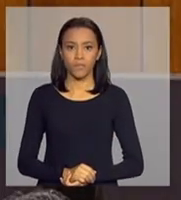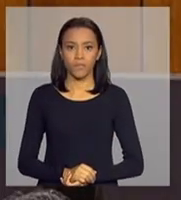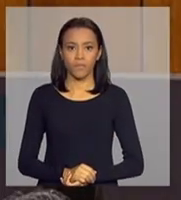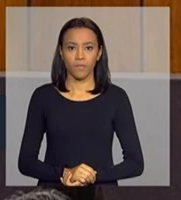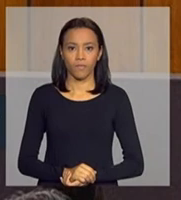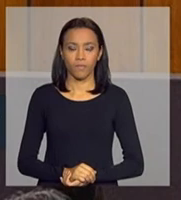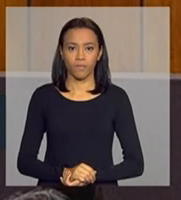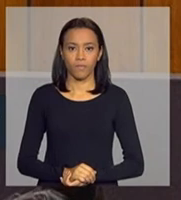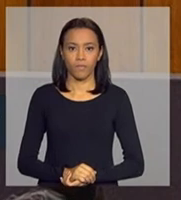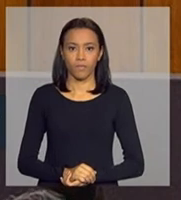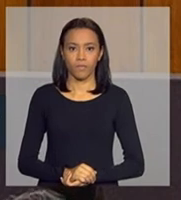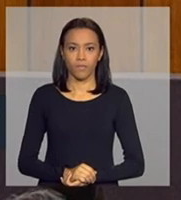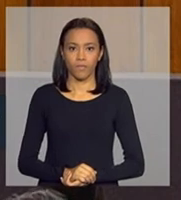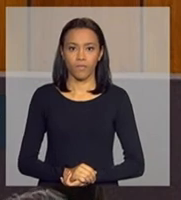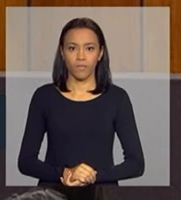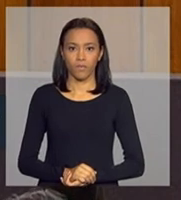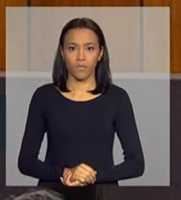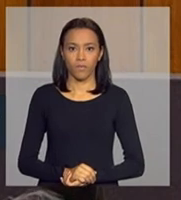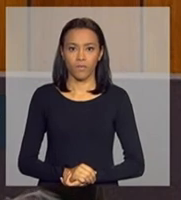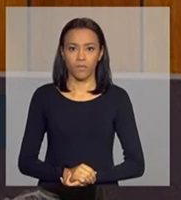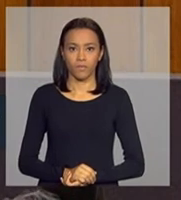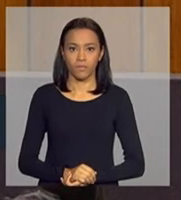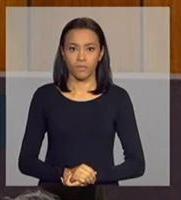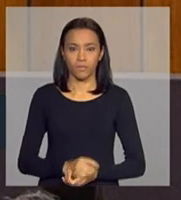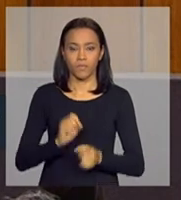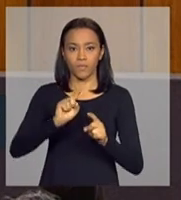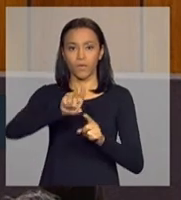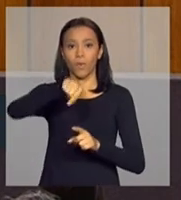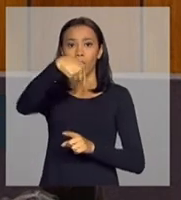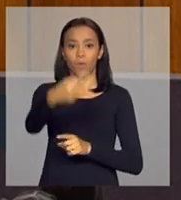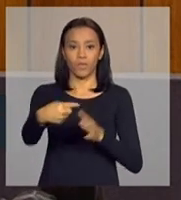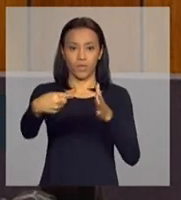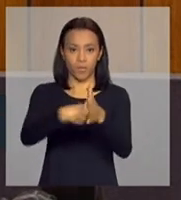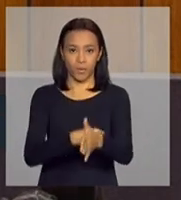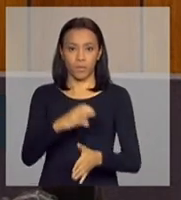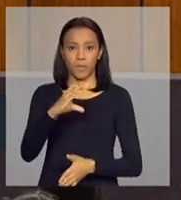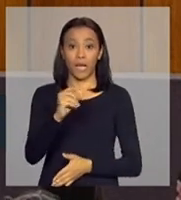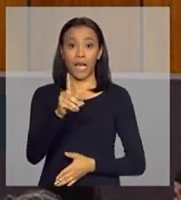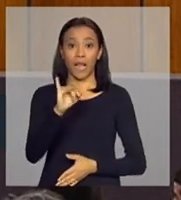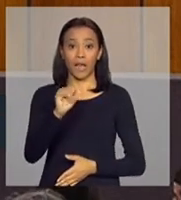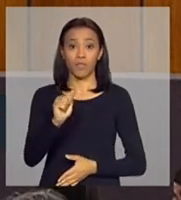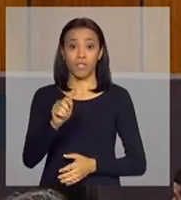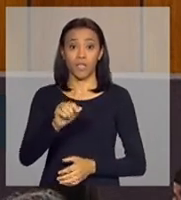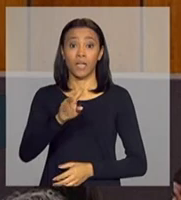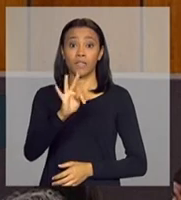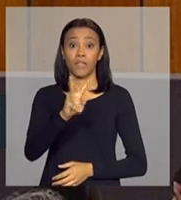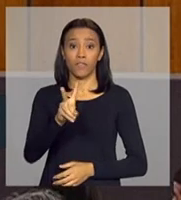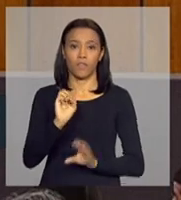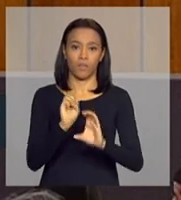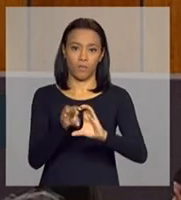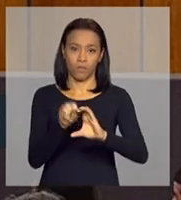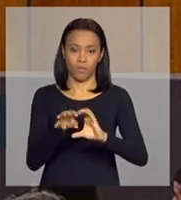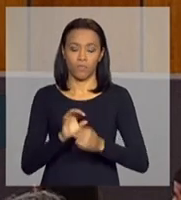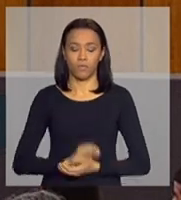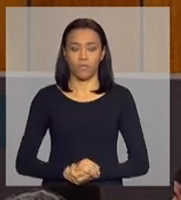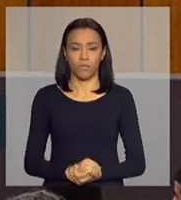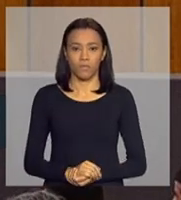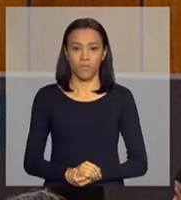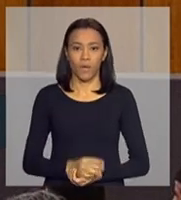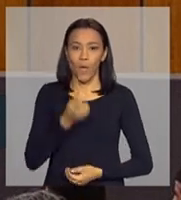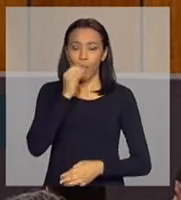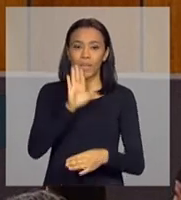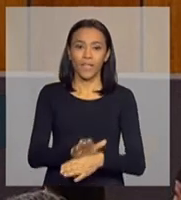G1 a próxima perguntará Claudia bomtempo da TV Globo Olá